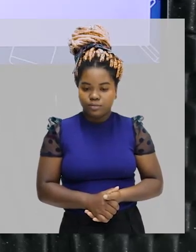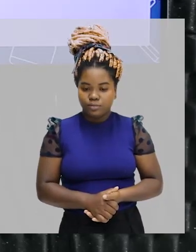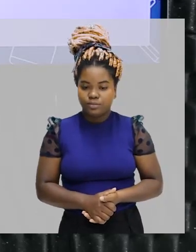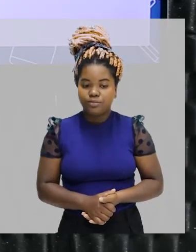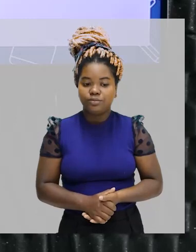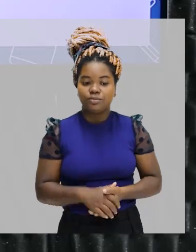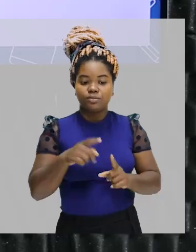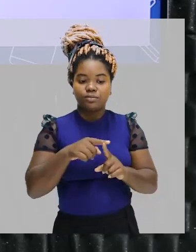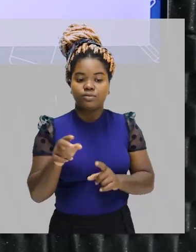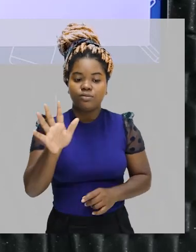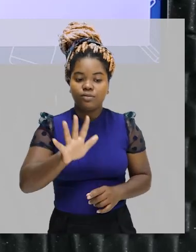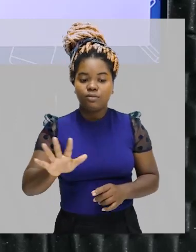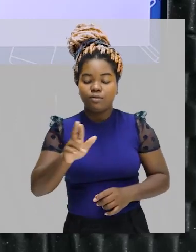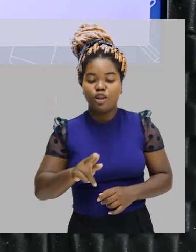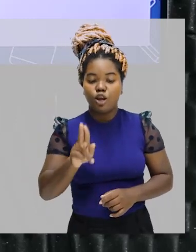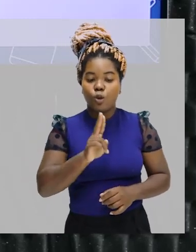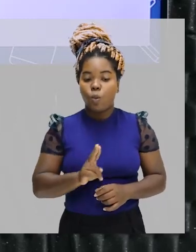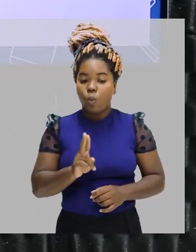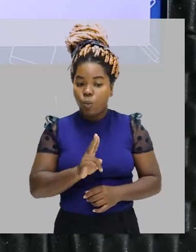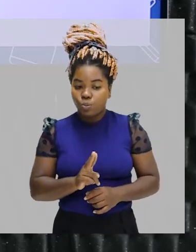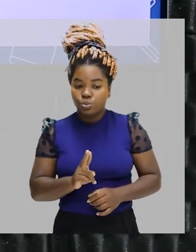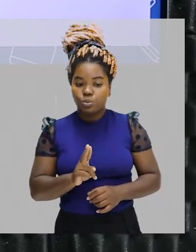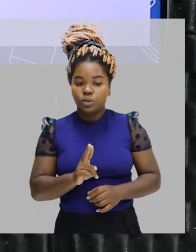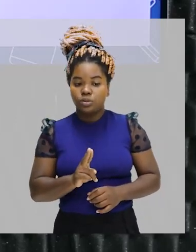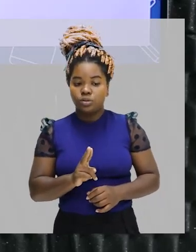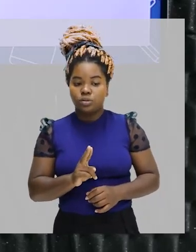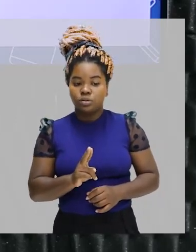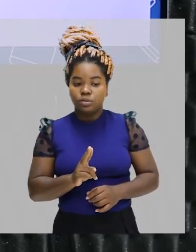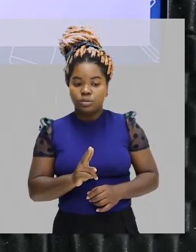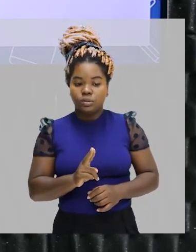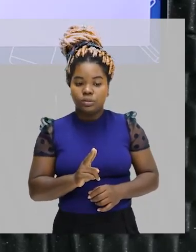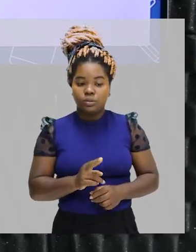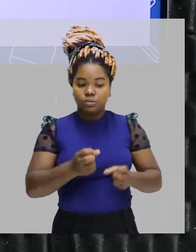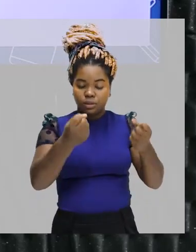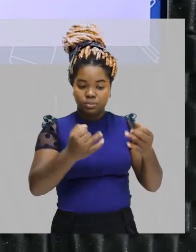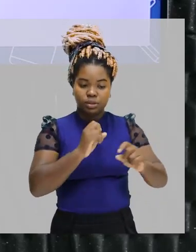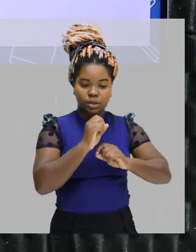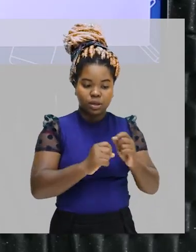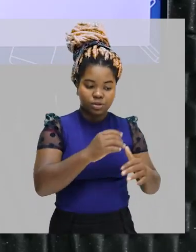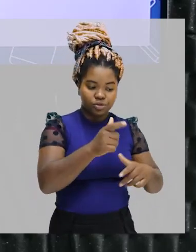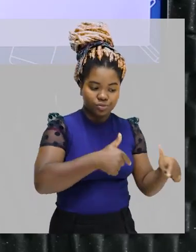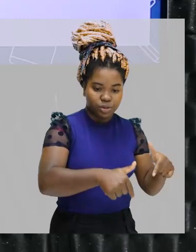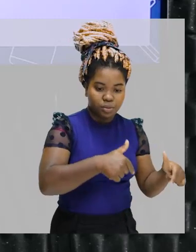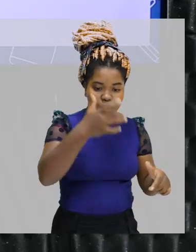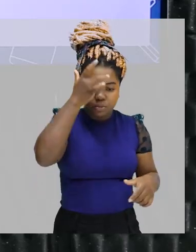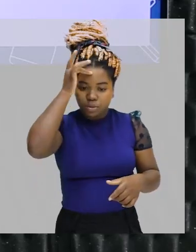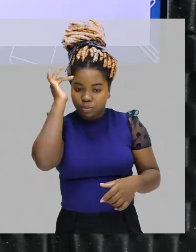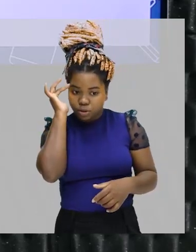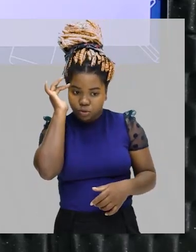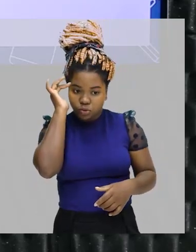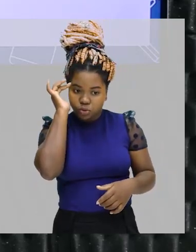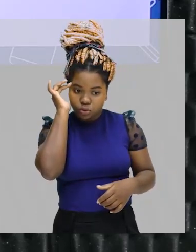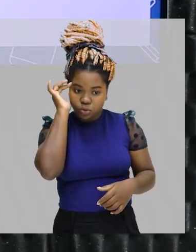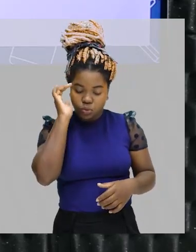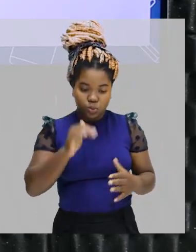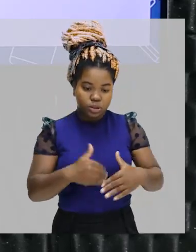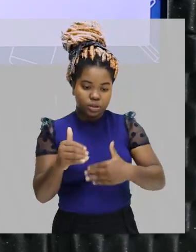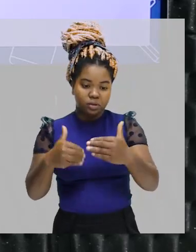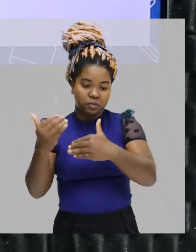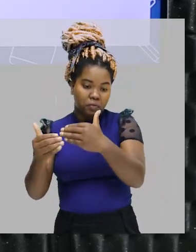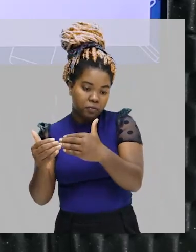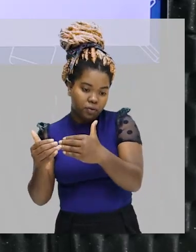um termo geral que nós utilizamos para falar de um tipo de trabalho que pessoas fazem ou